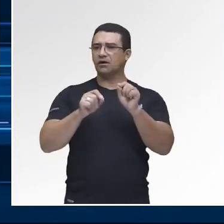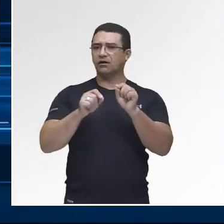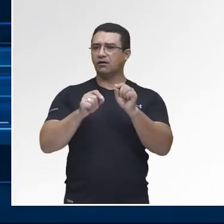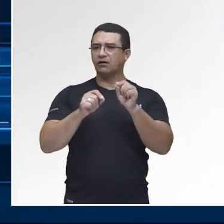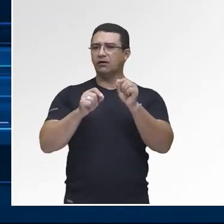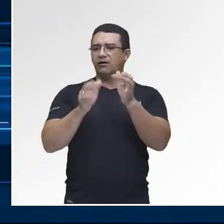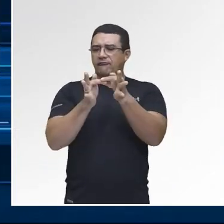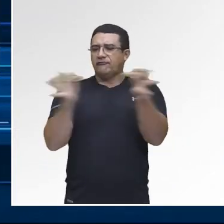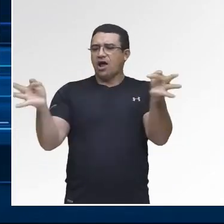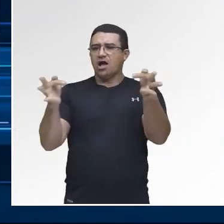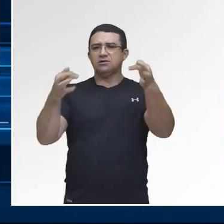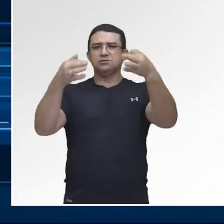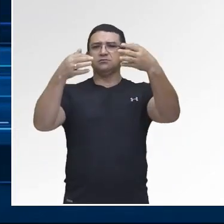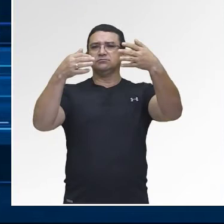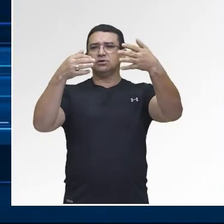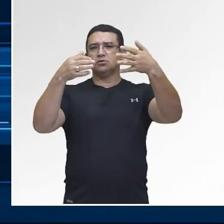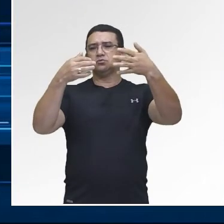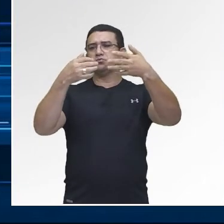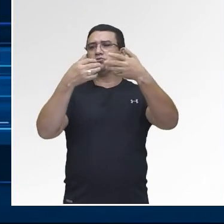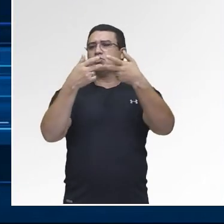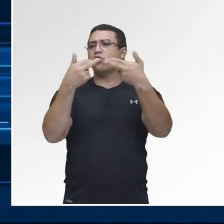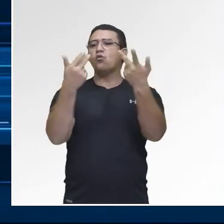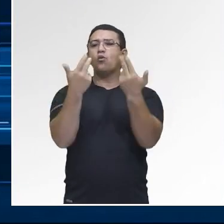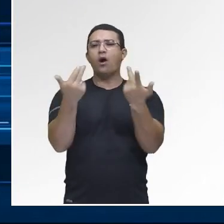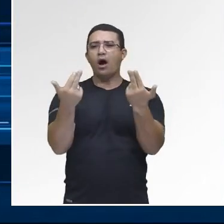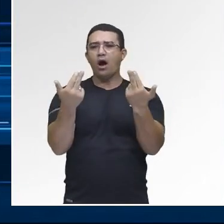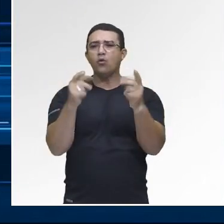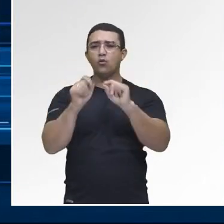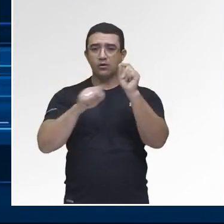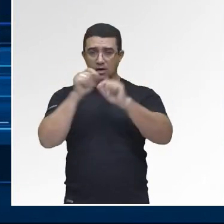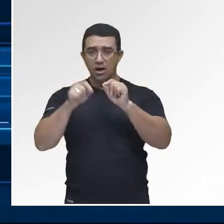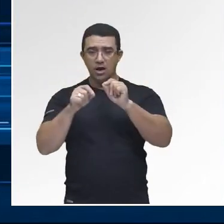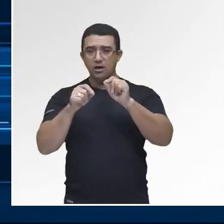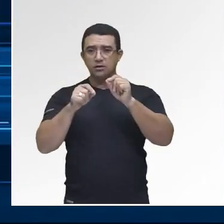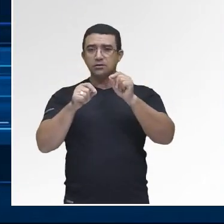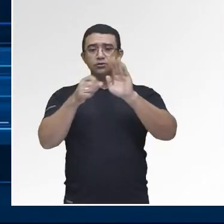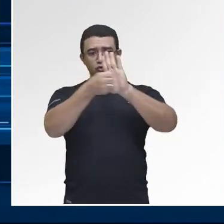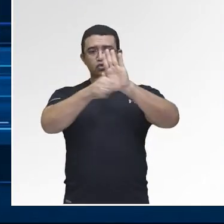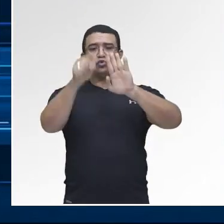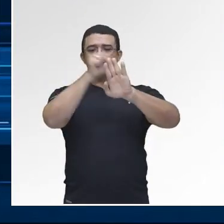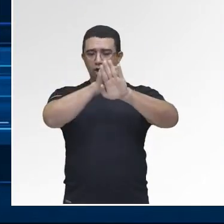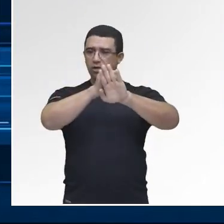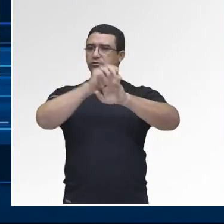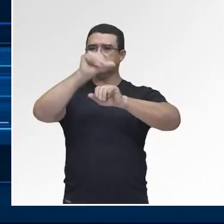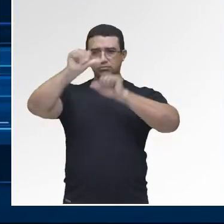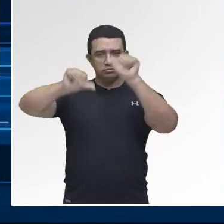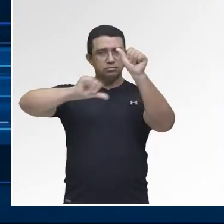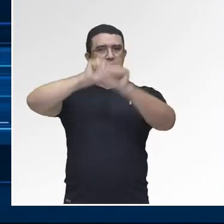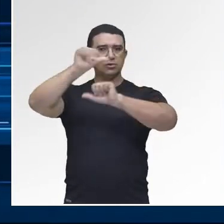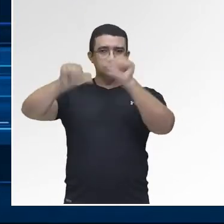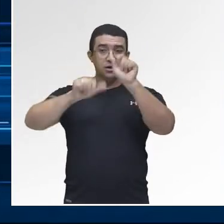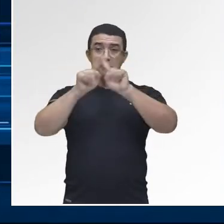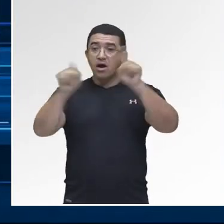gente? Essa frase tem em comum. Eu tenho os sujeitos mudando, mas a frase continua